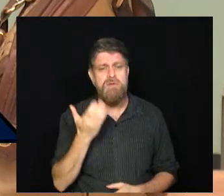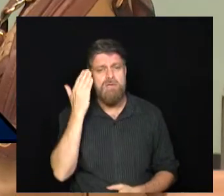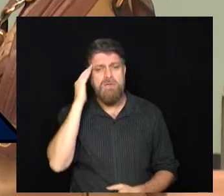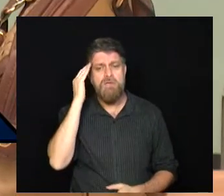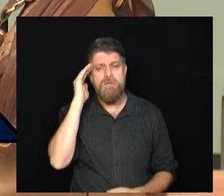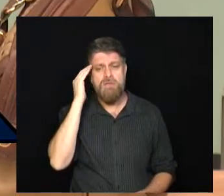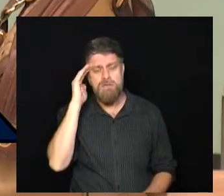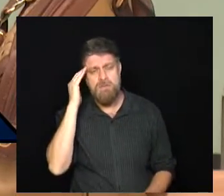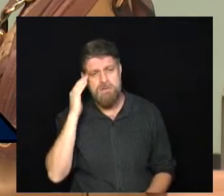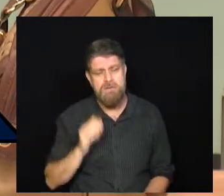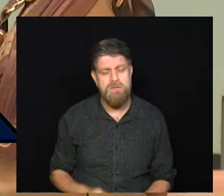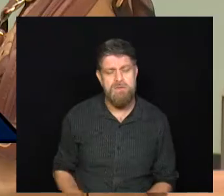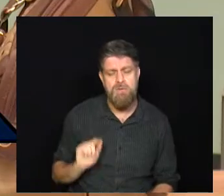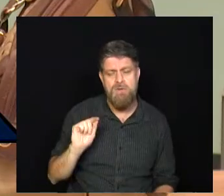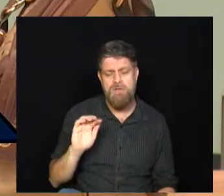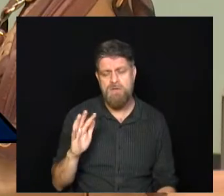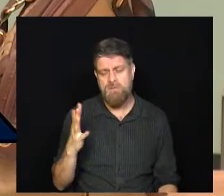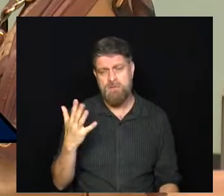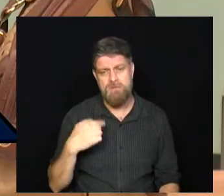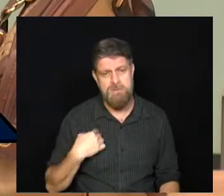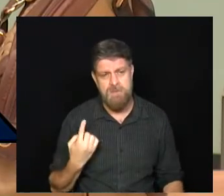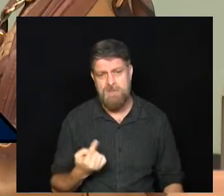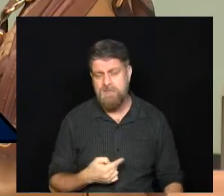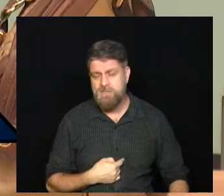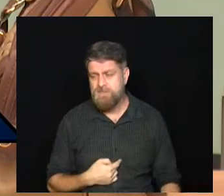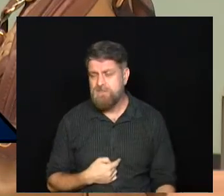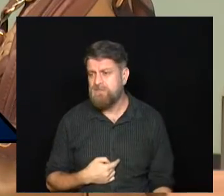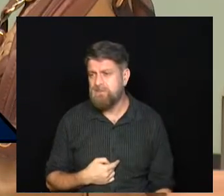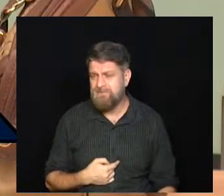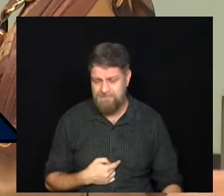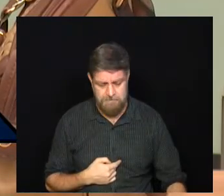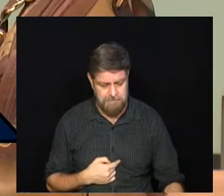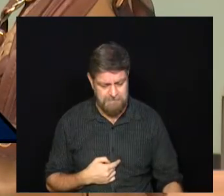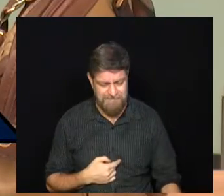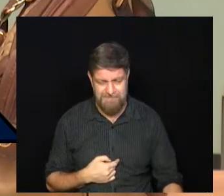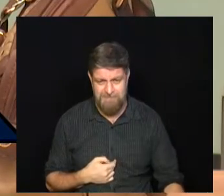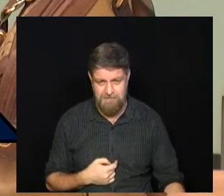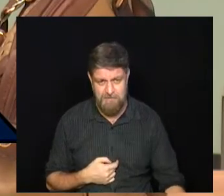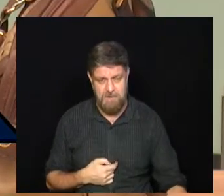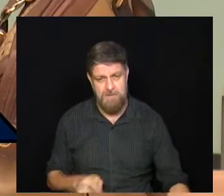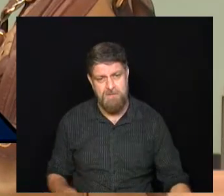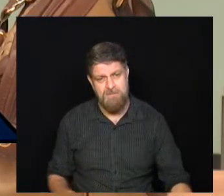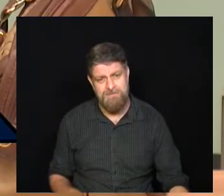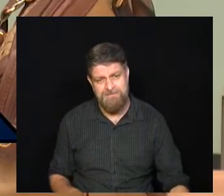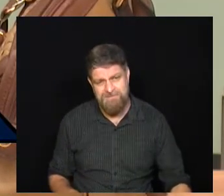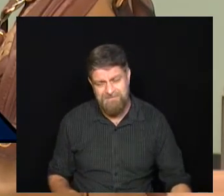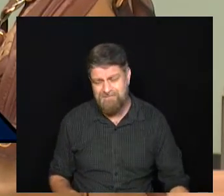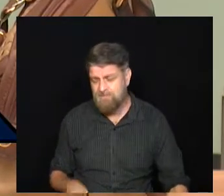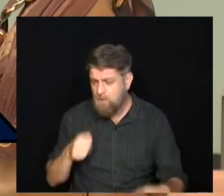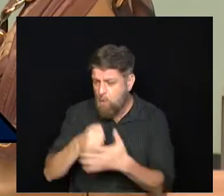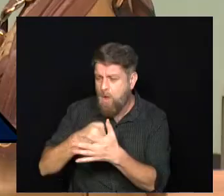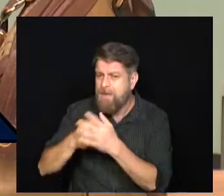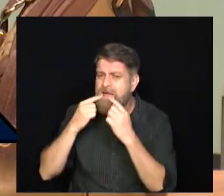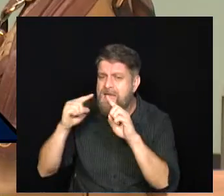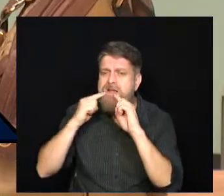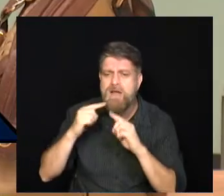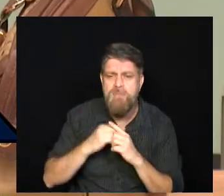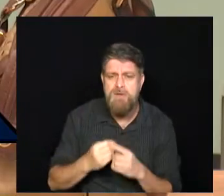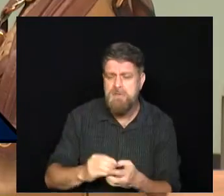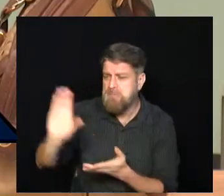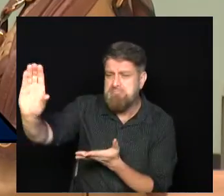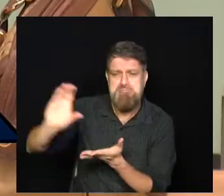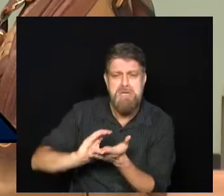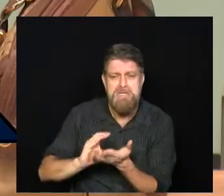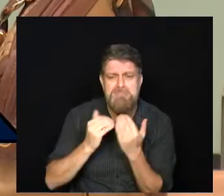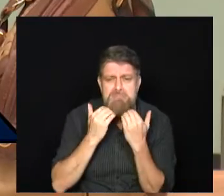entender qual que é a política nossa. A gente não vai cobrar, a gente cobra, eles não mandam, enfim, eles não